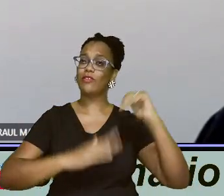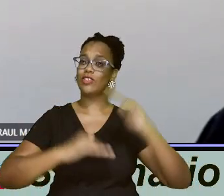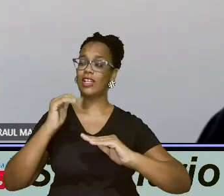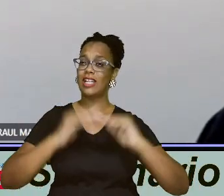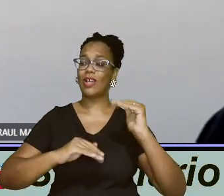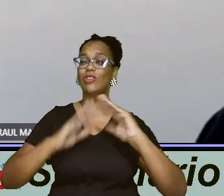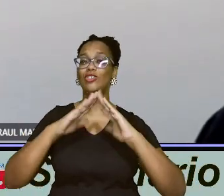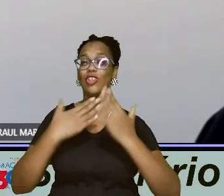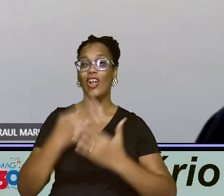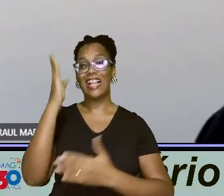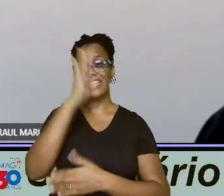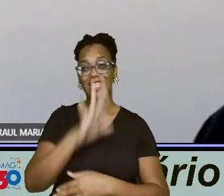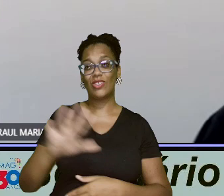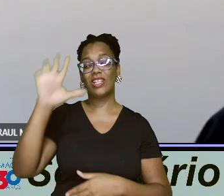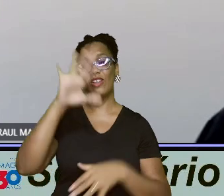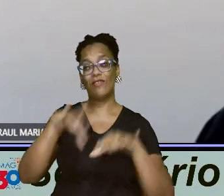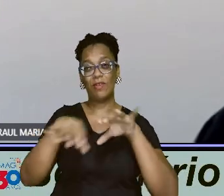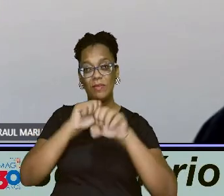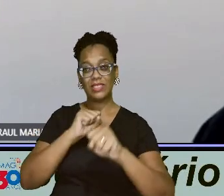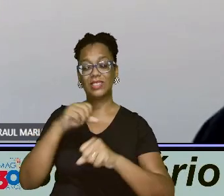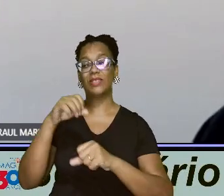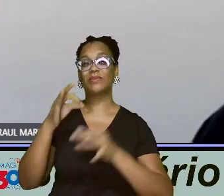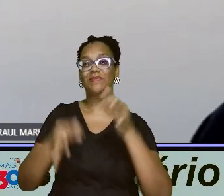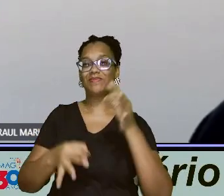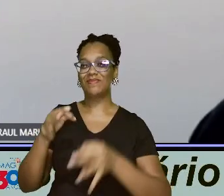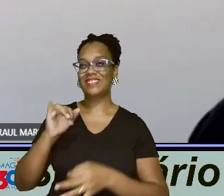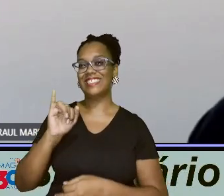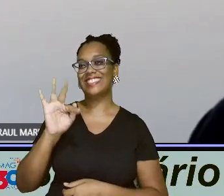e Aperfeiçoamento de Magistrados, a ENFAM.